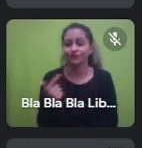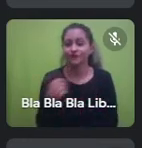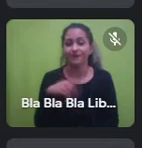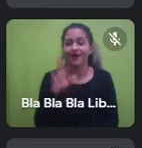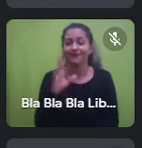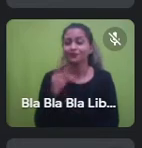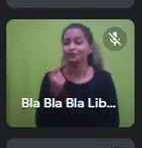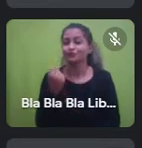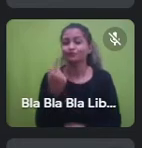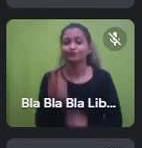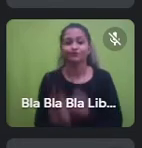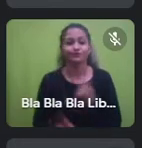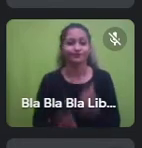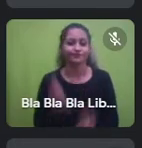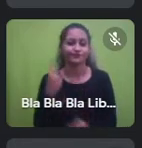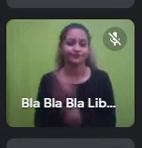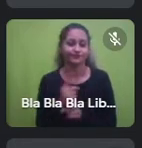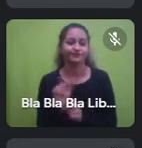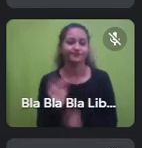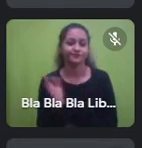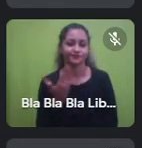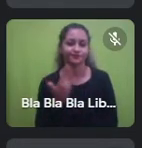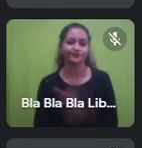raras aqui. Pode passar?